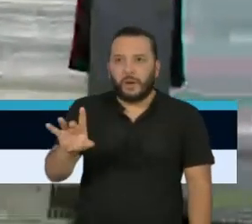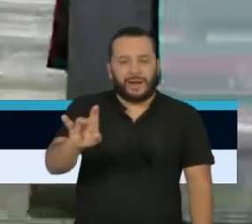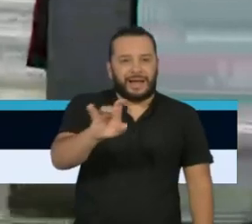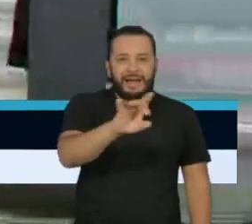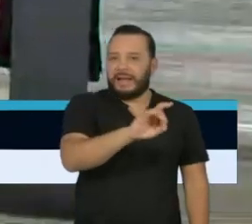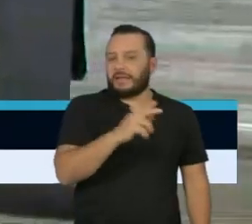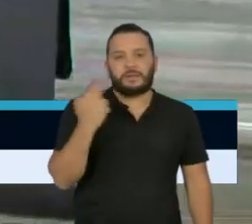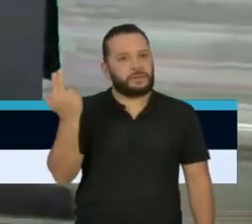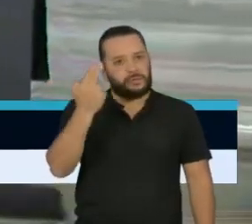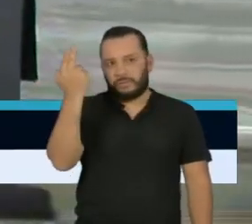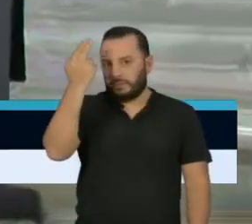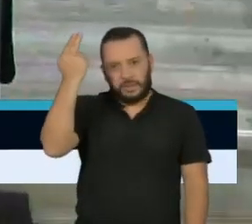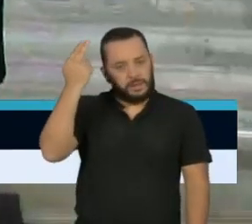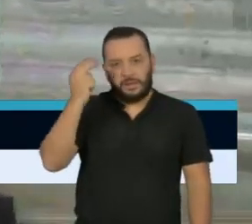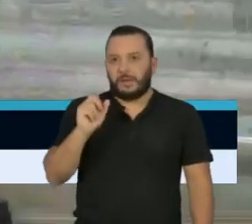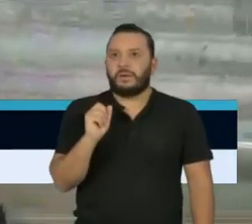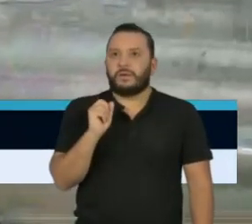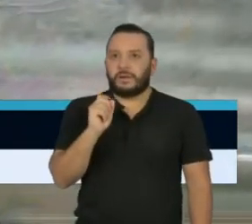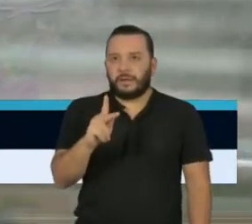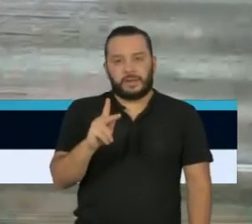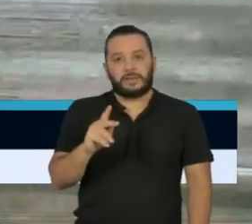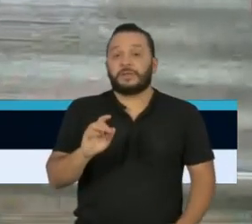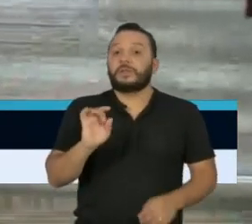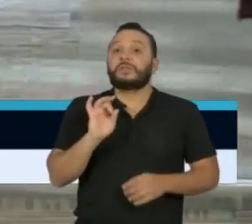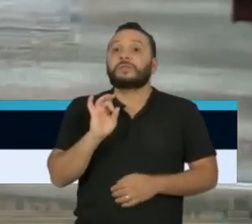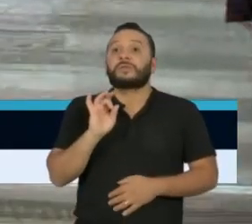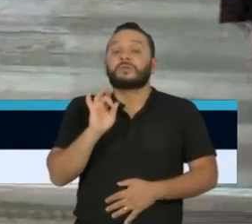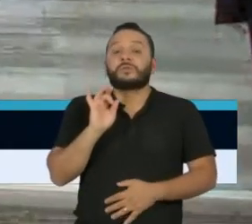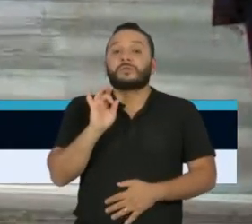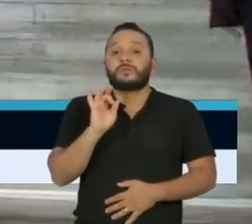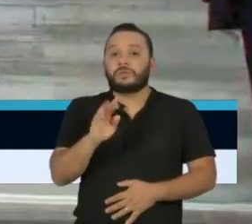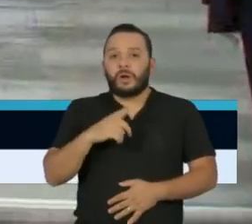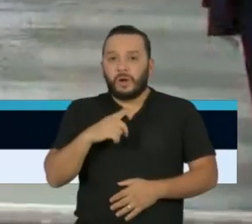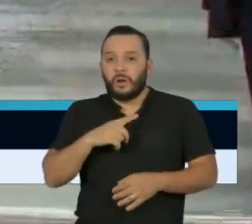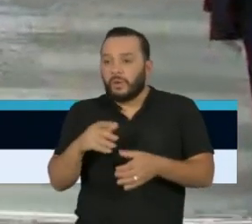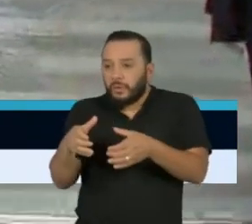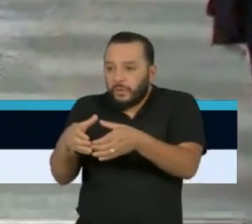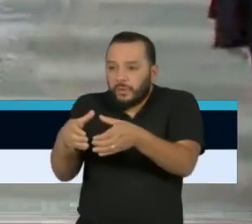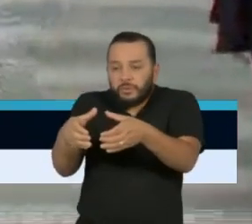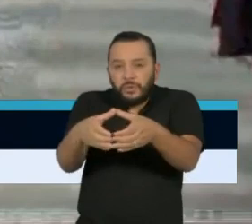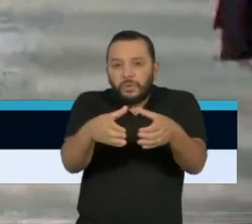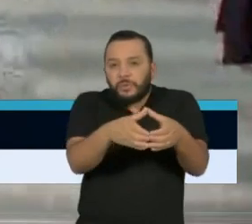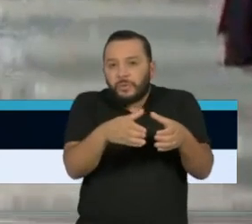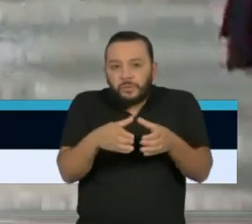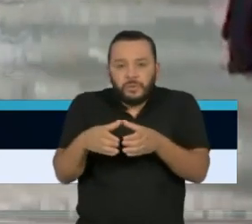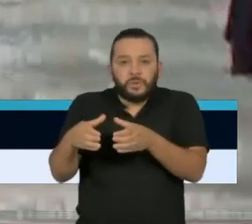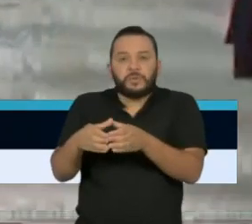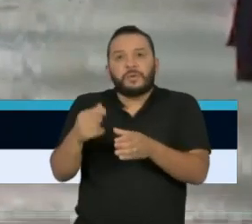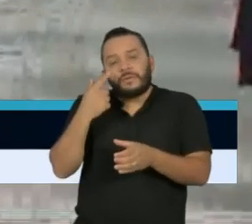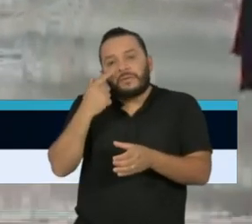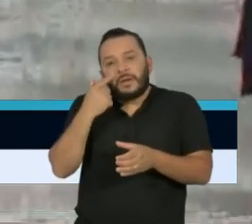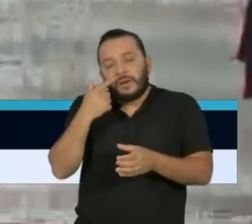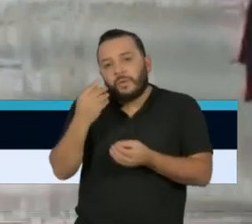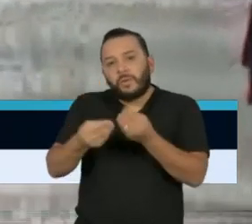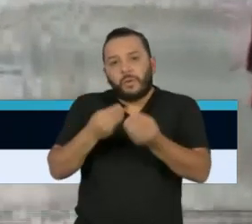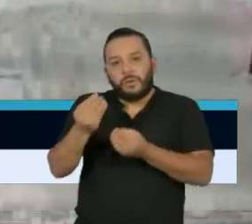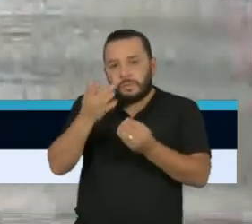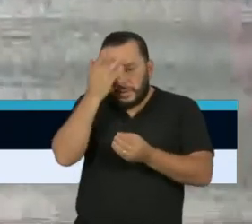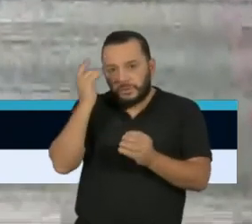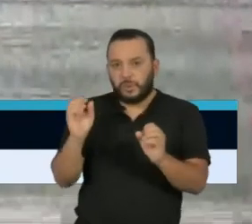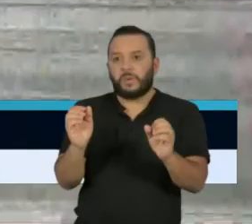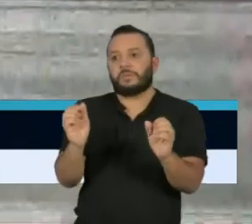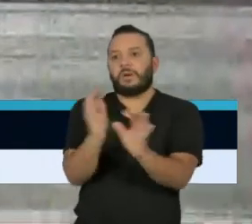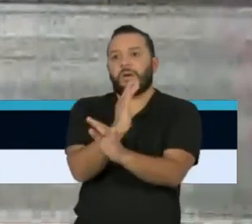dados agrupados, que é o suficiente para conseguirmos entender o comportamento em cada região, em cada cidade, em